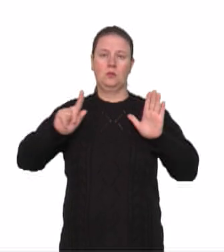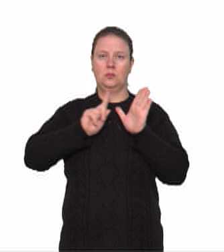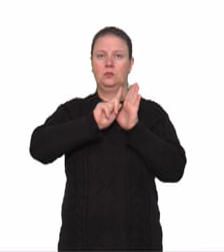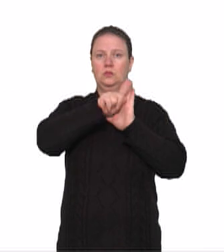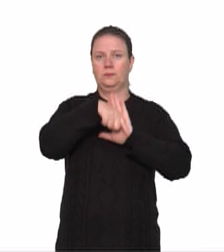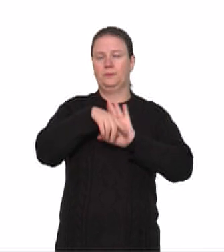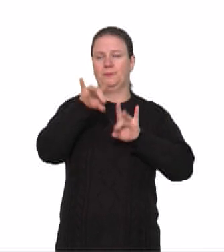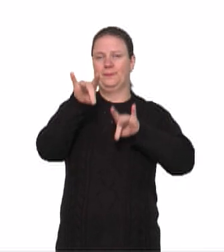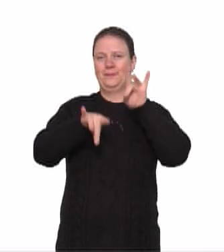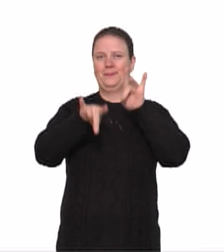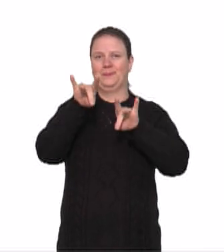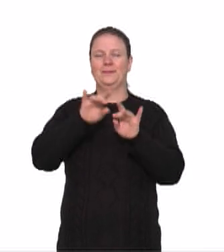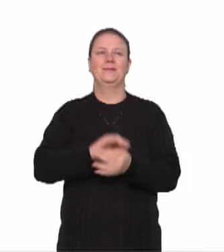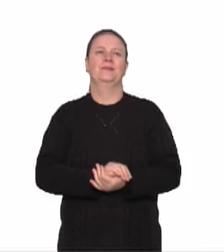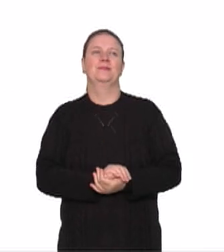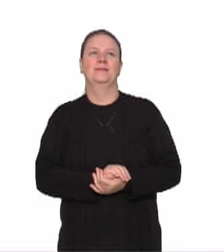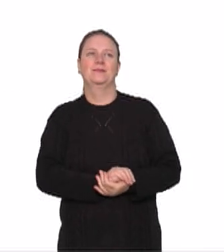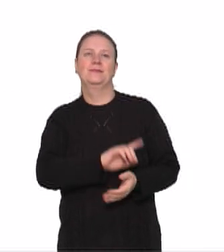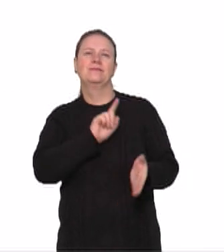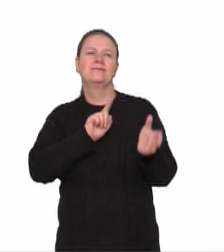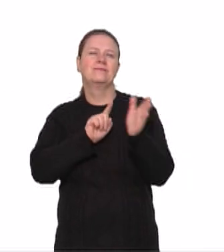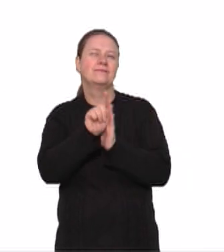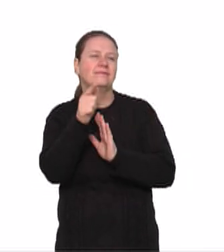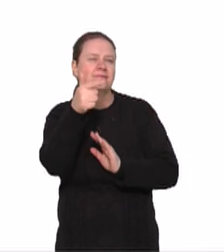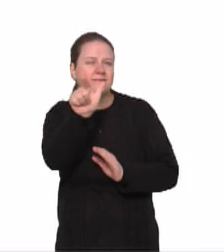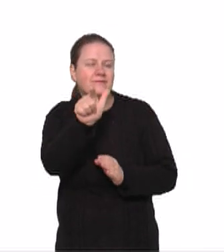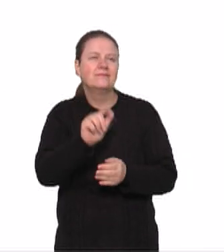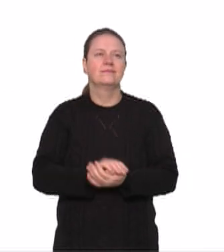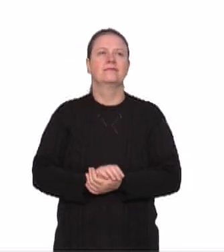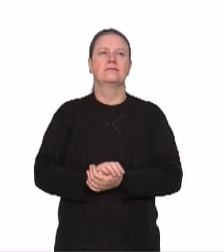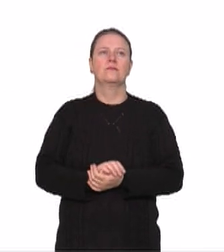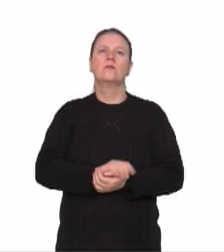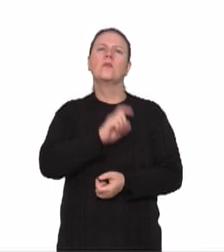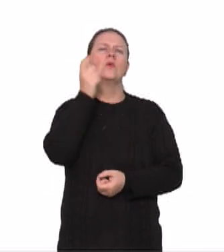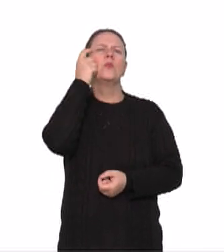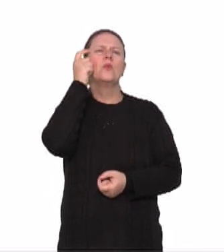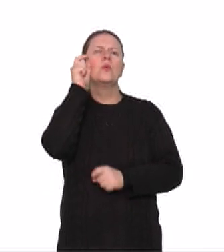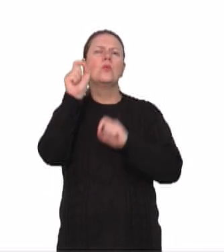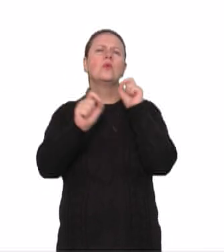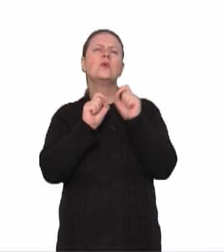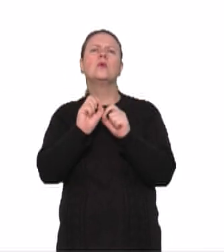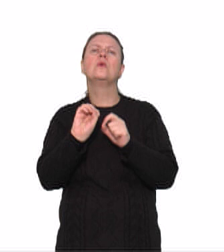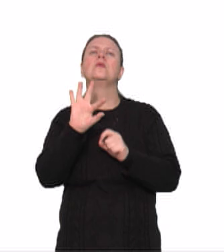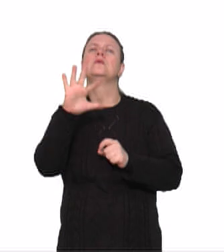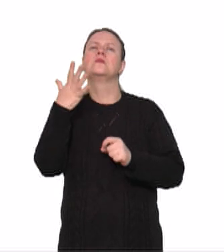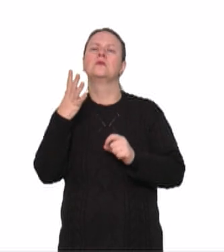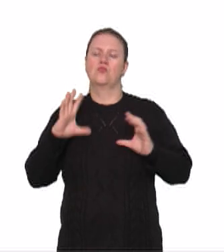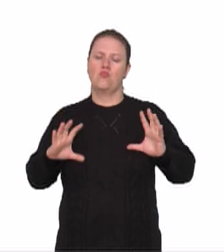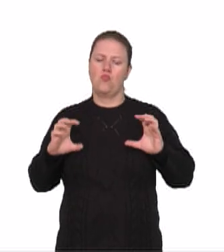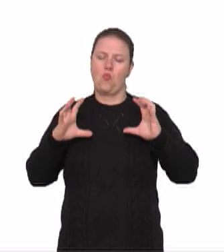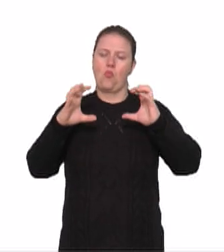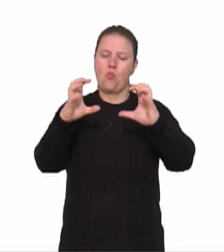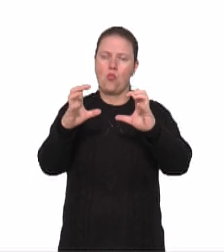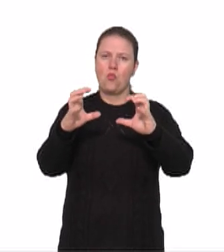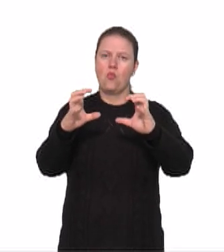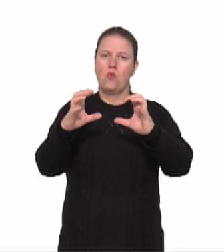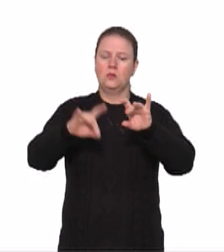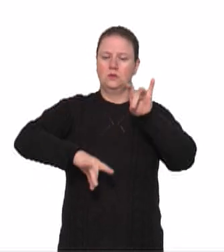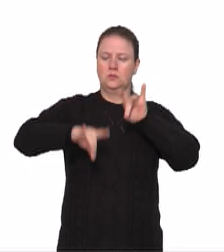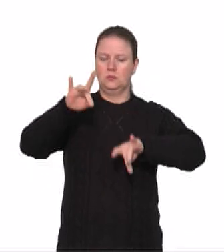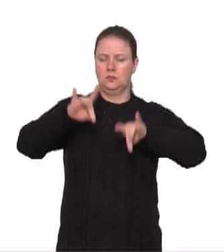teatral. Mais uma questão para a gente pensar aqui. O que gerou o conflito na peça teatral Romeu e